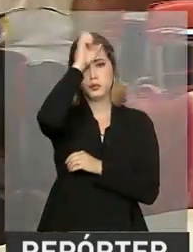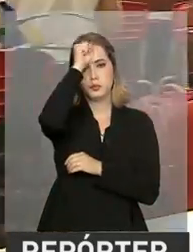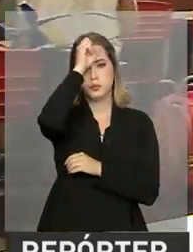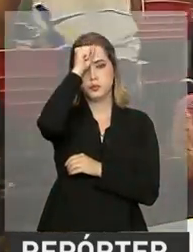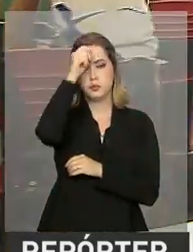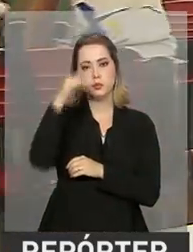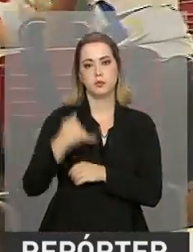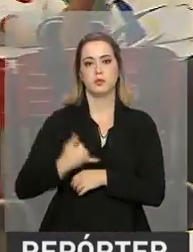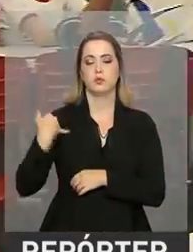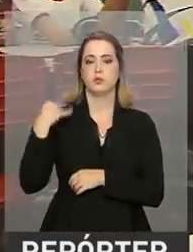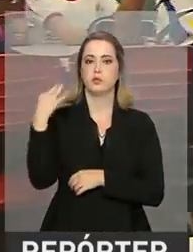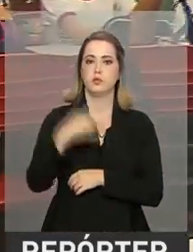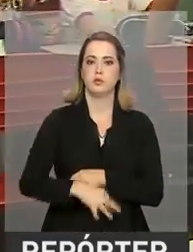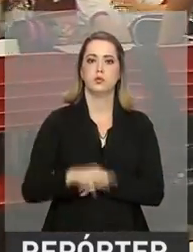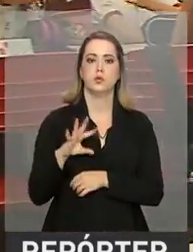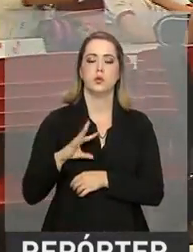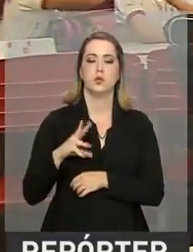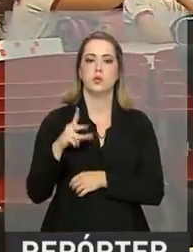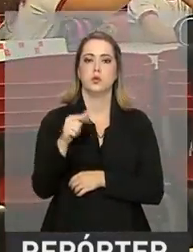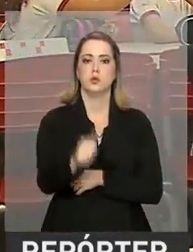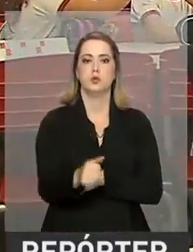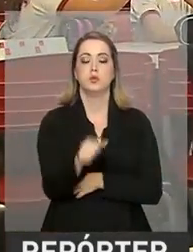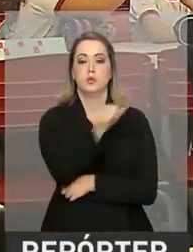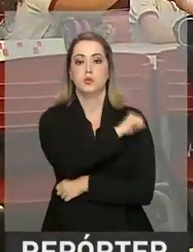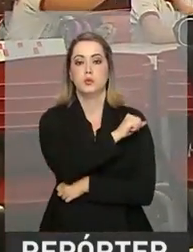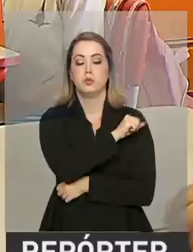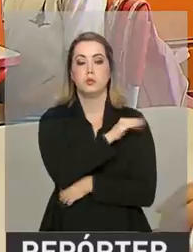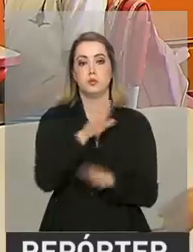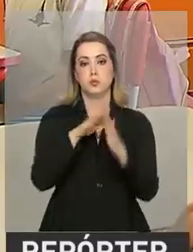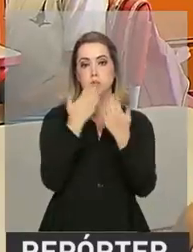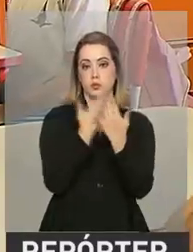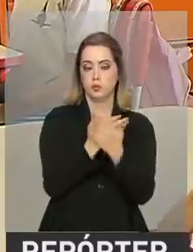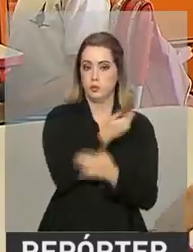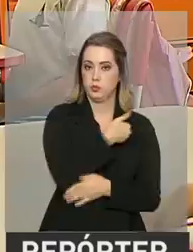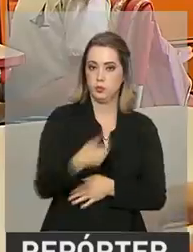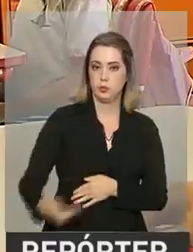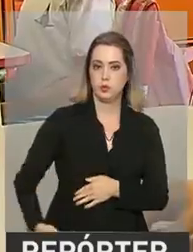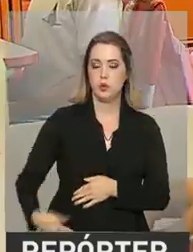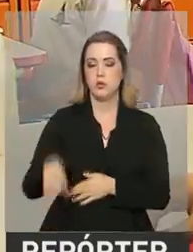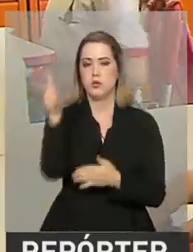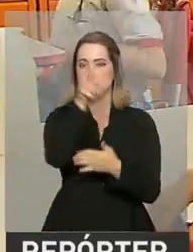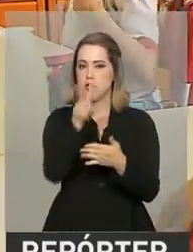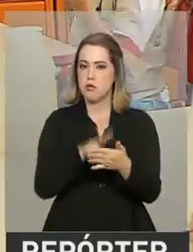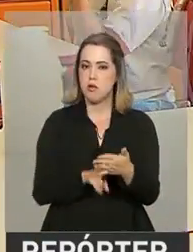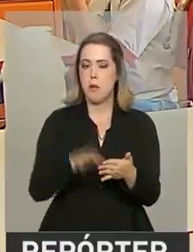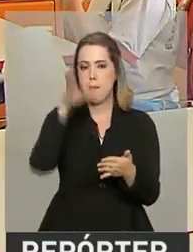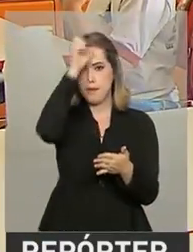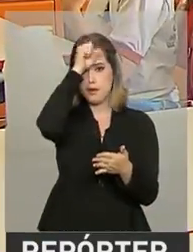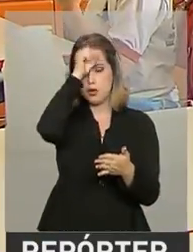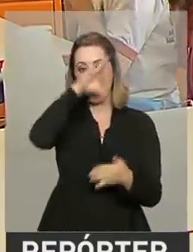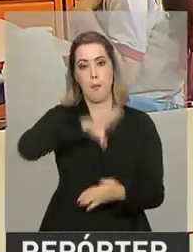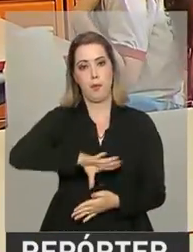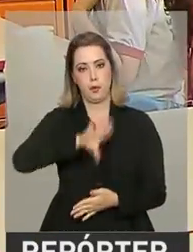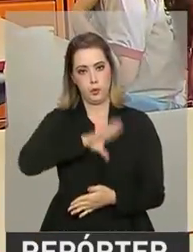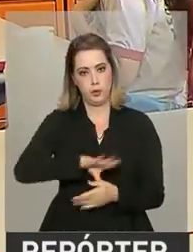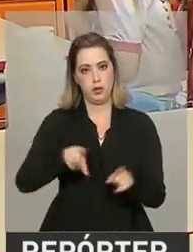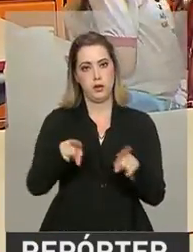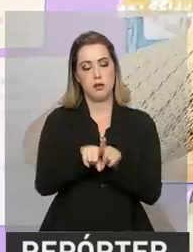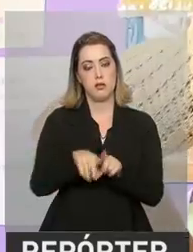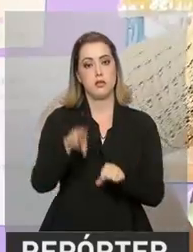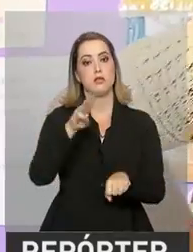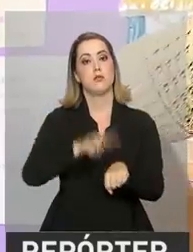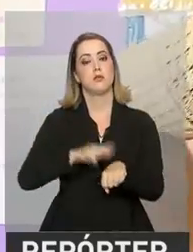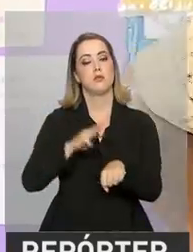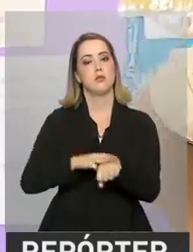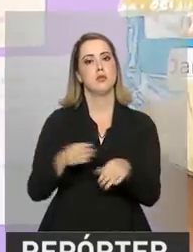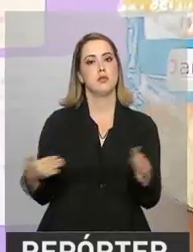objetivo de garantir que todos os estudantes de escolas públicas sejam alfabetizados na língua portuguesa e em matemática